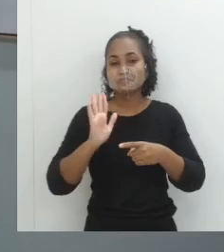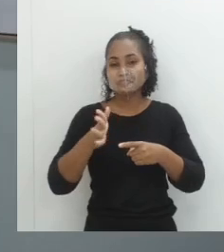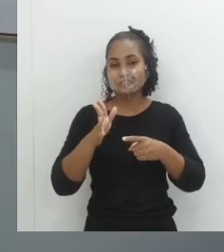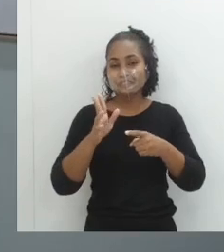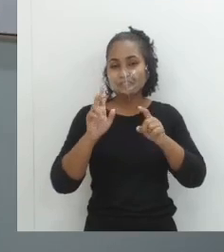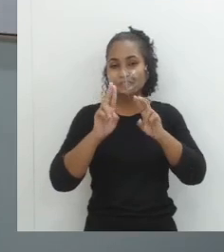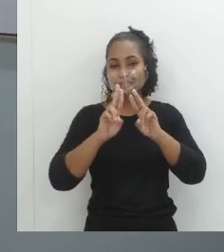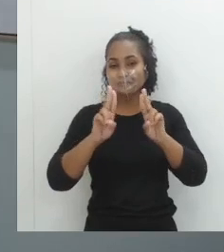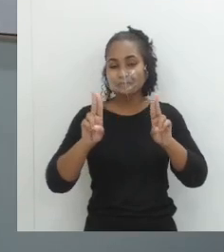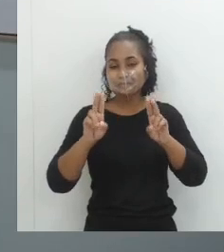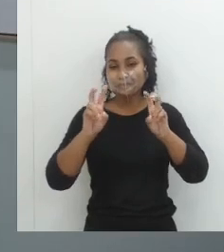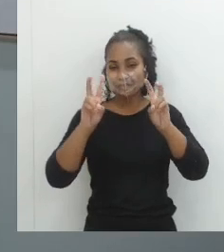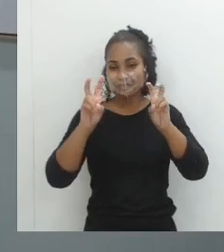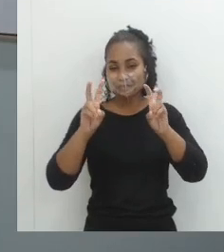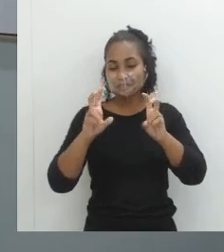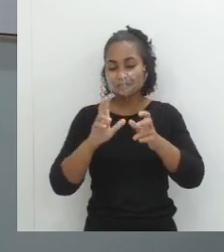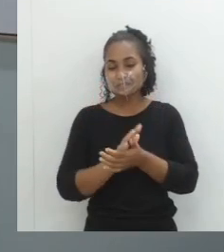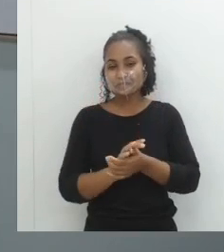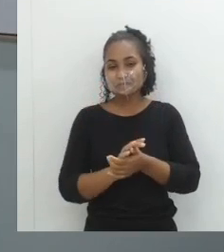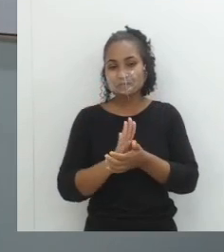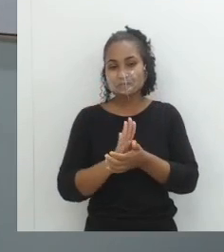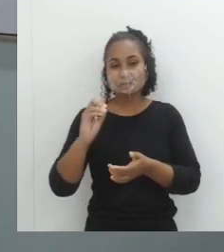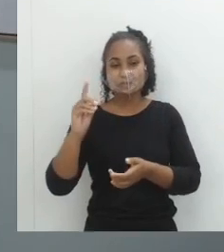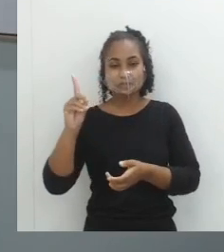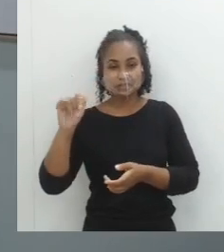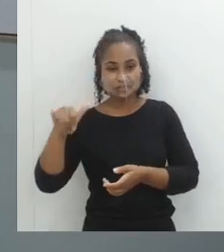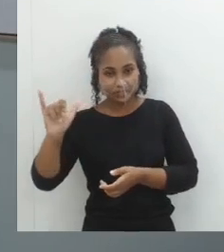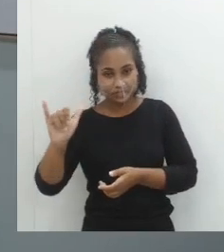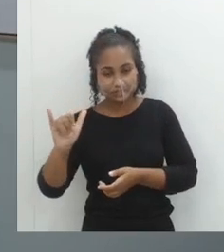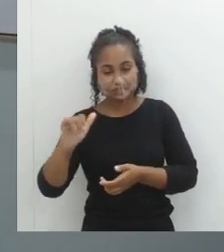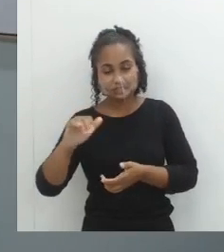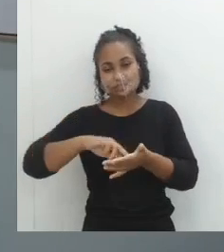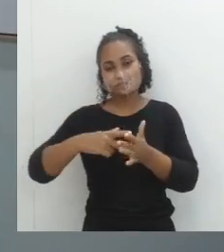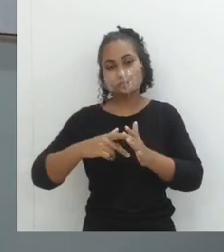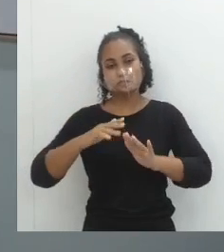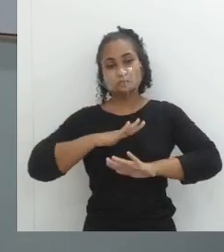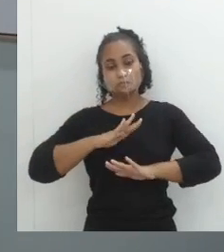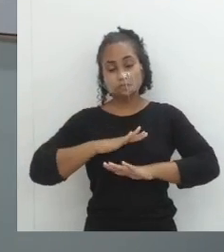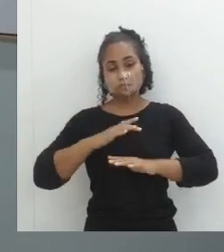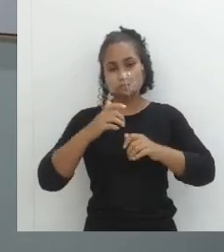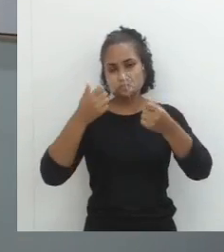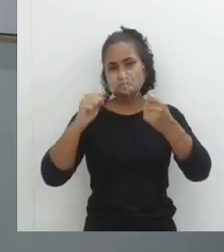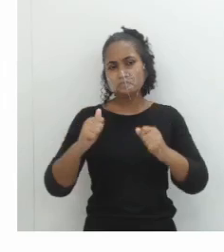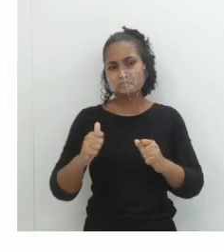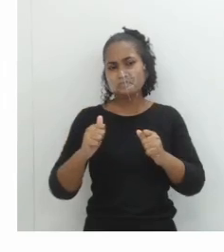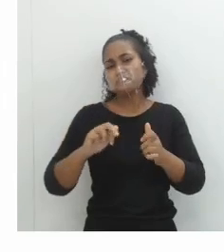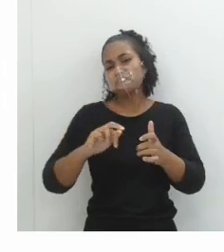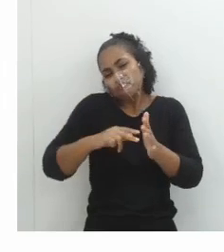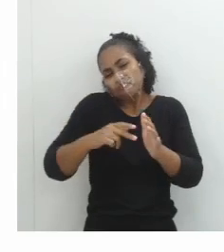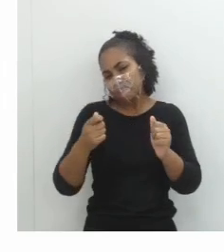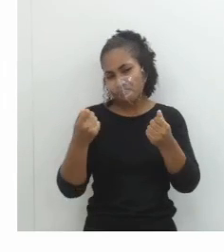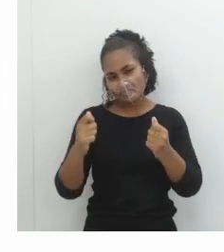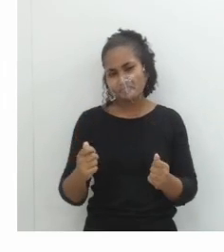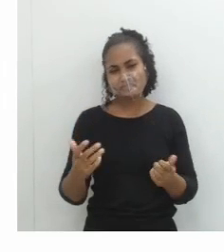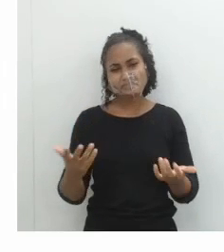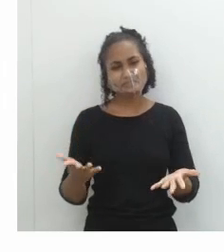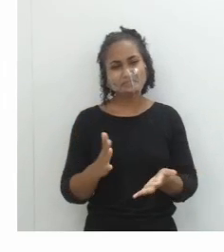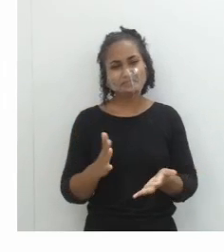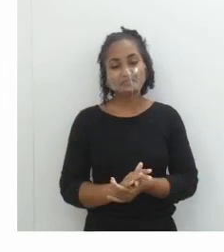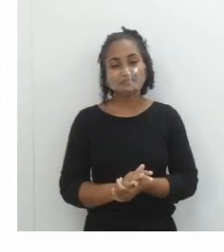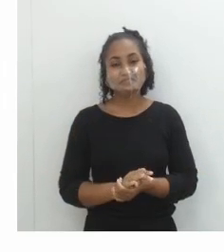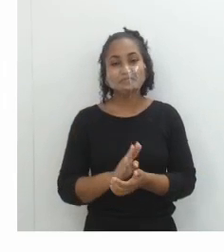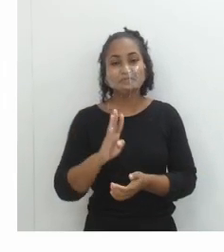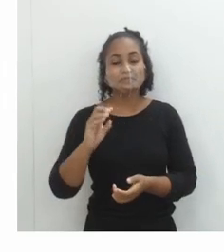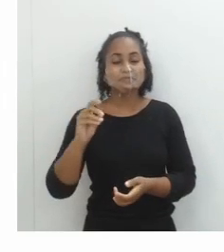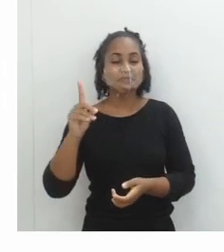diz. Body significa corpo e arte é arte mesmo. Então, body